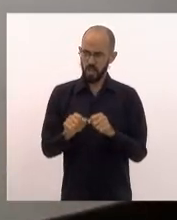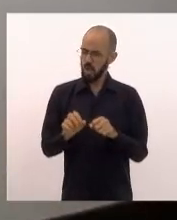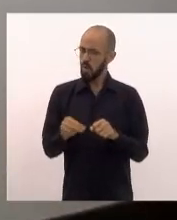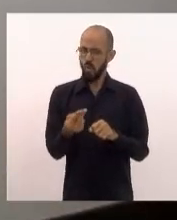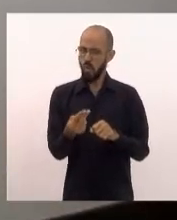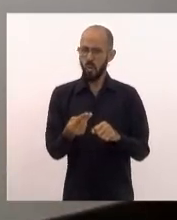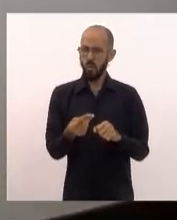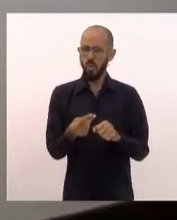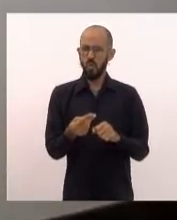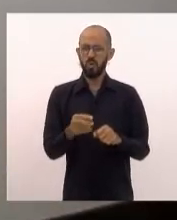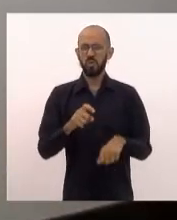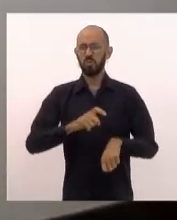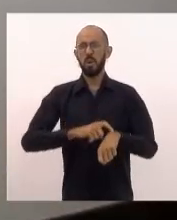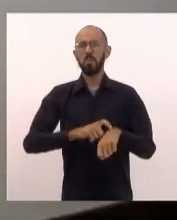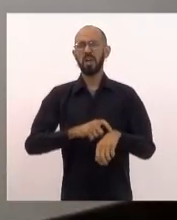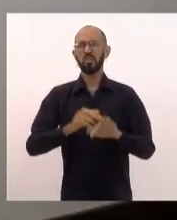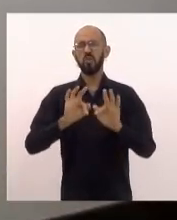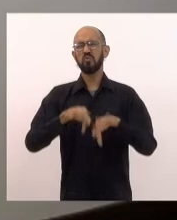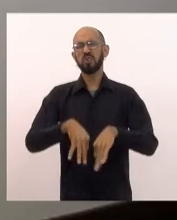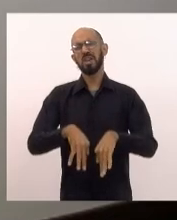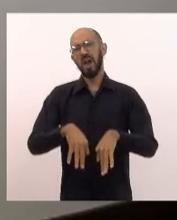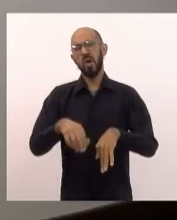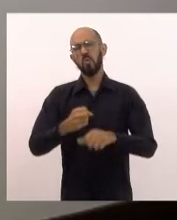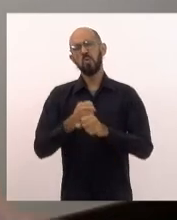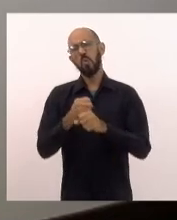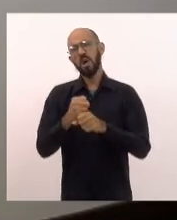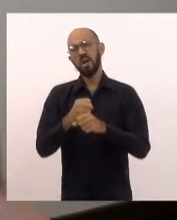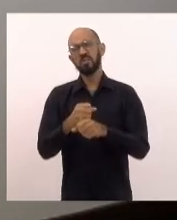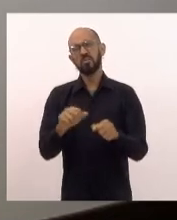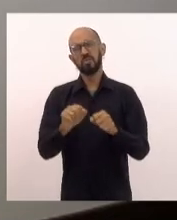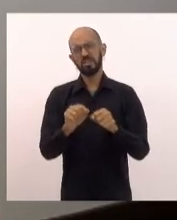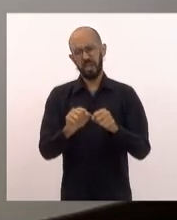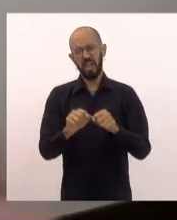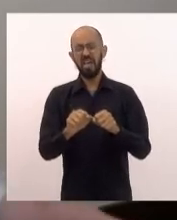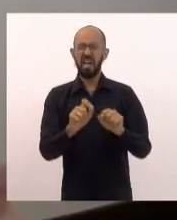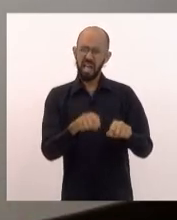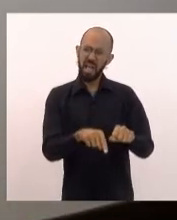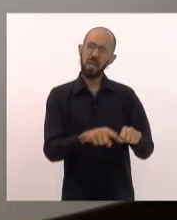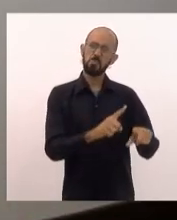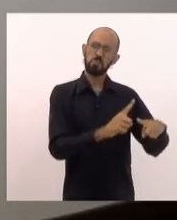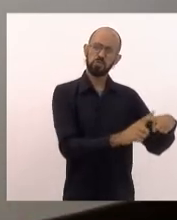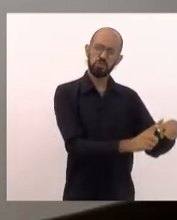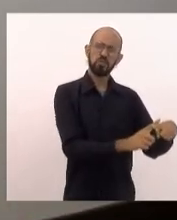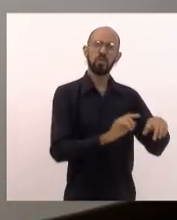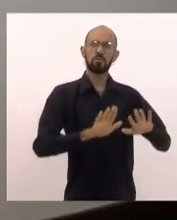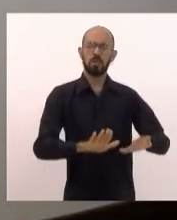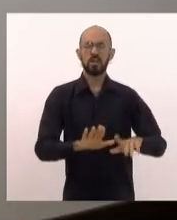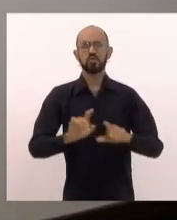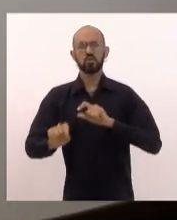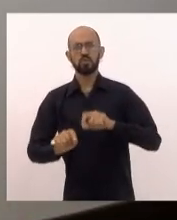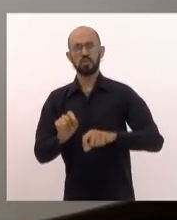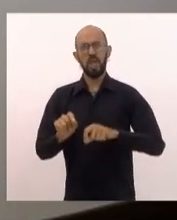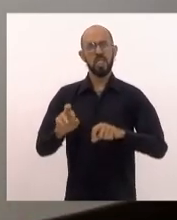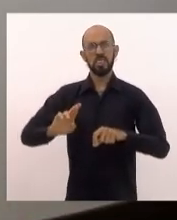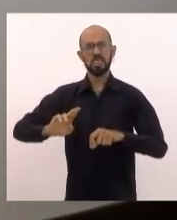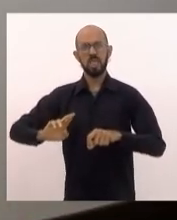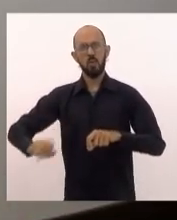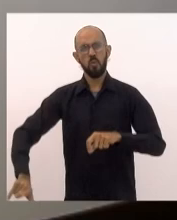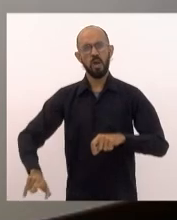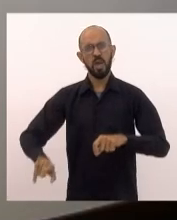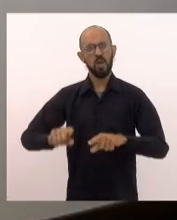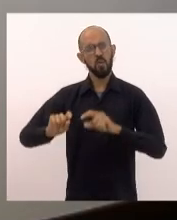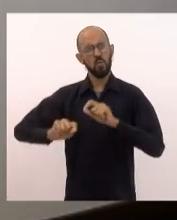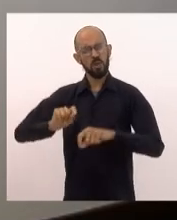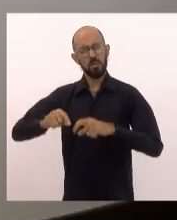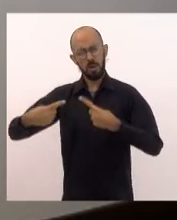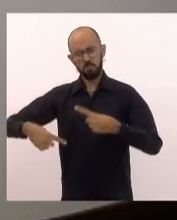hora esses bônus pode ser positivo, sempre é uma entrada, digamos, remuneratória a mais, mas não é propriamente uma